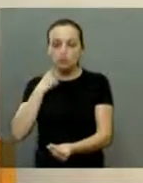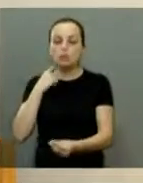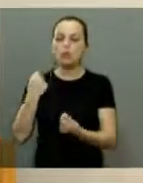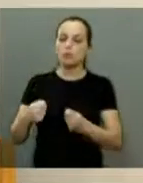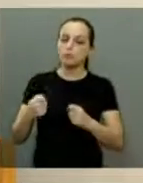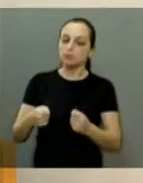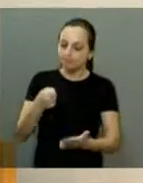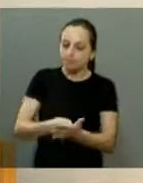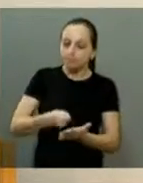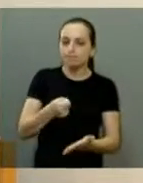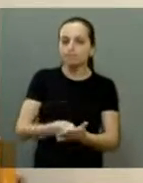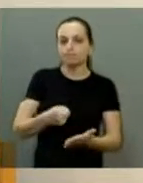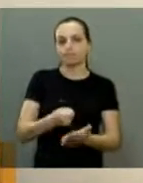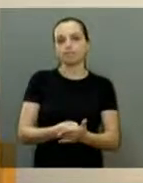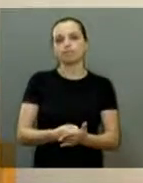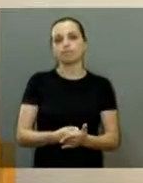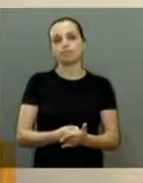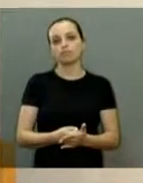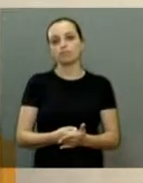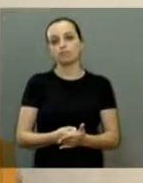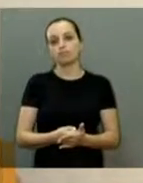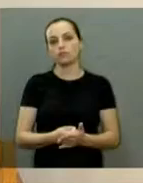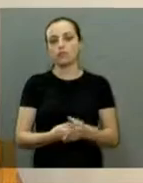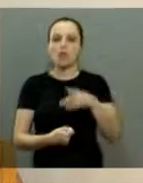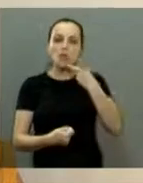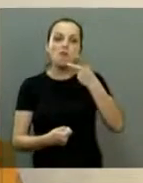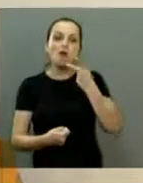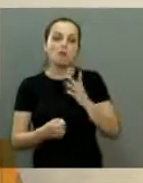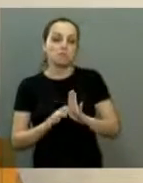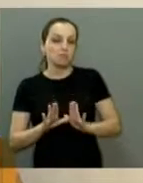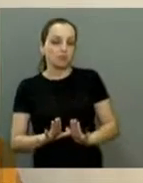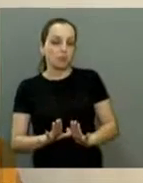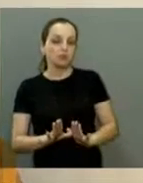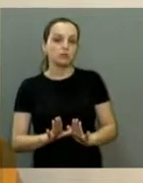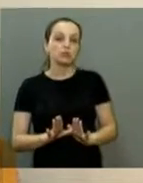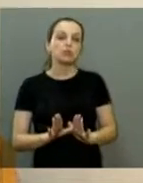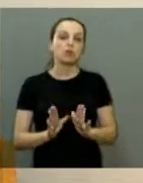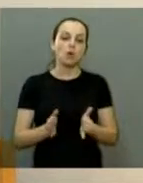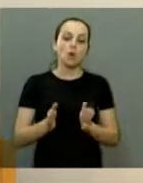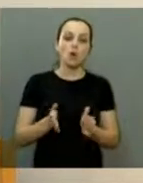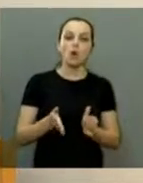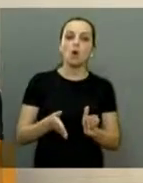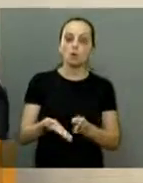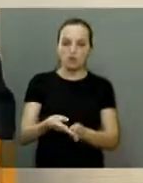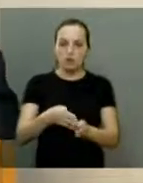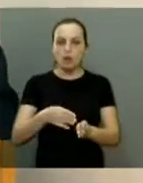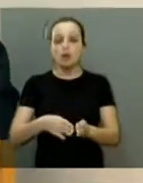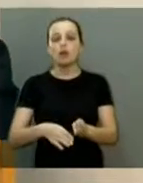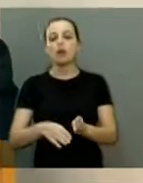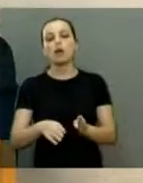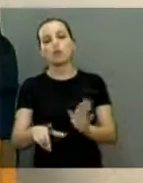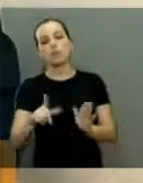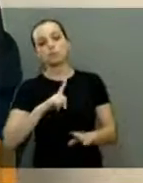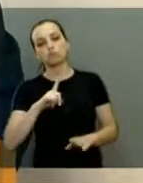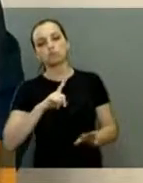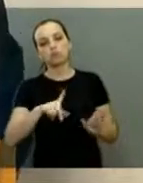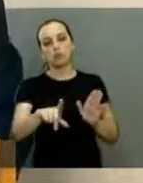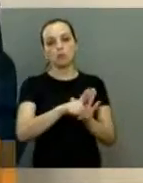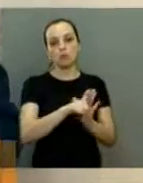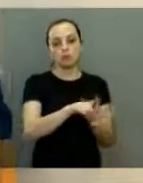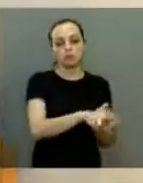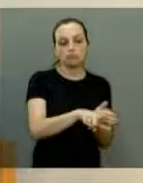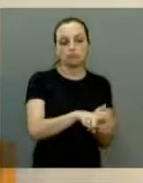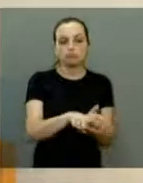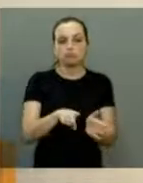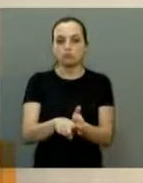população cobra é pode te xingar de porcalhão mas hoje ele está tramitando na casa que tem uma lei pra fiscalizar